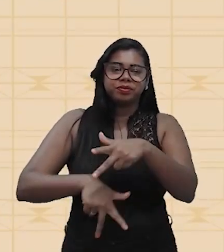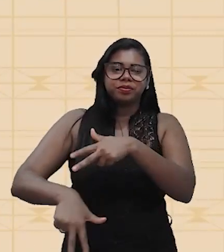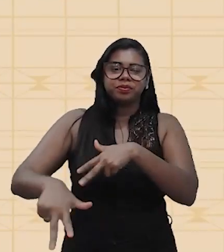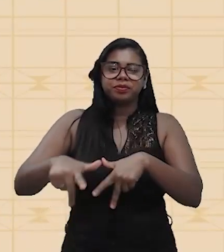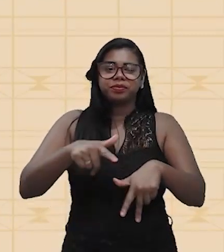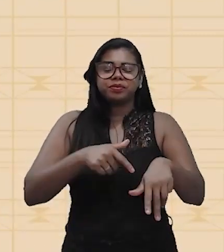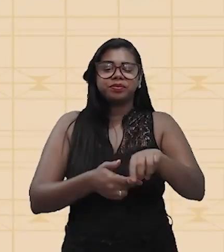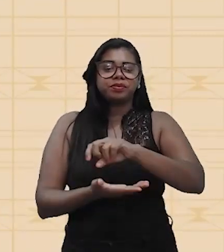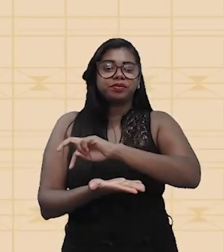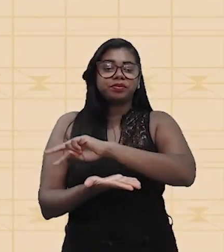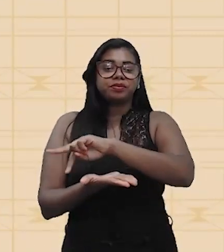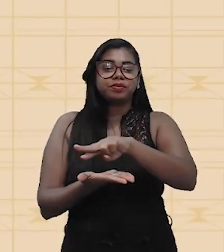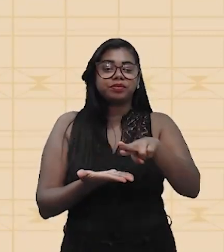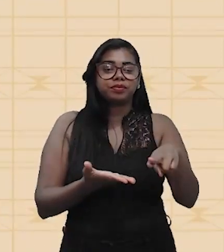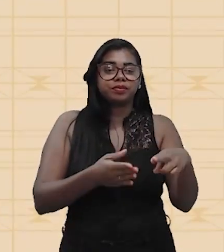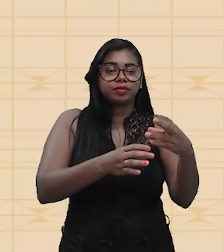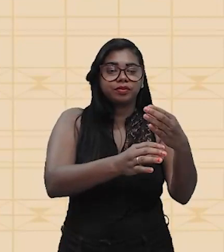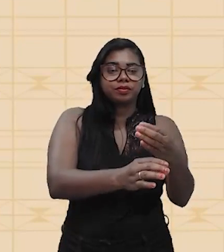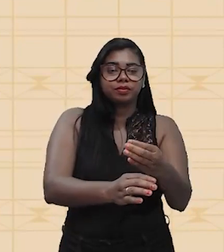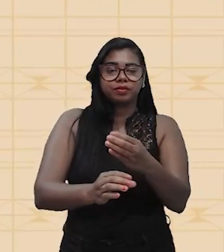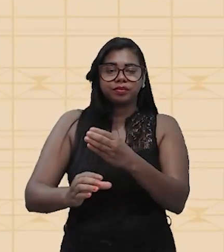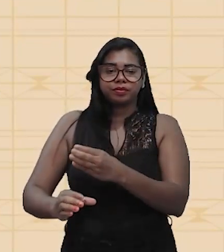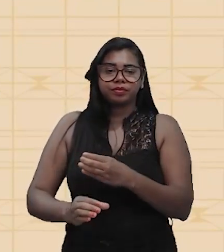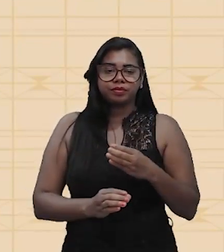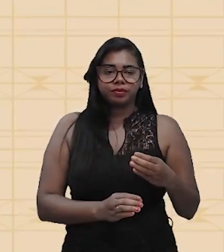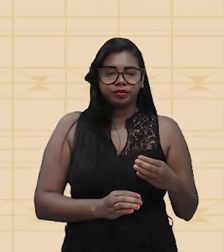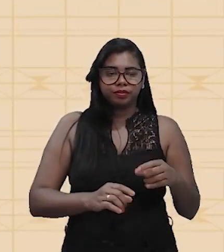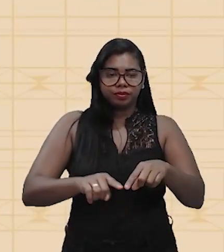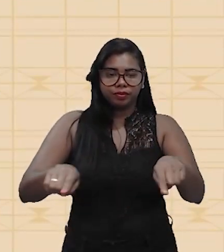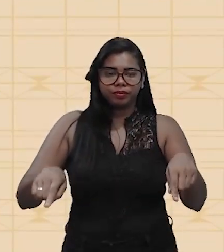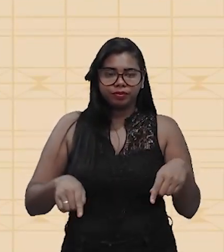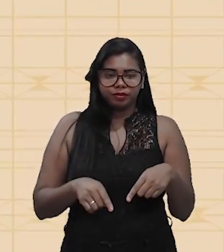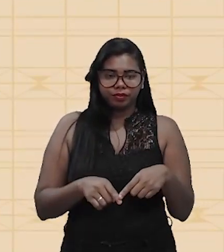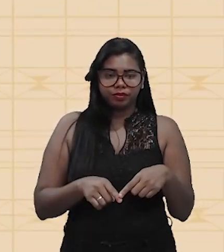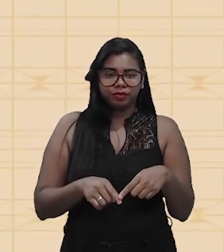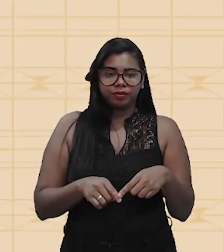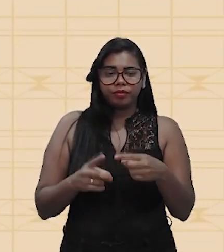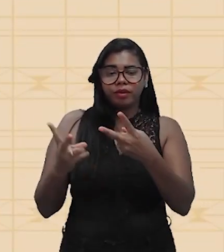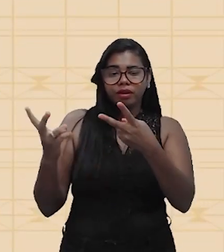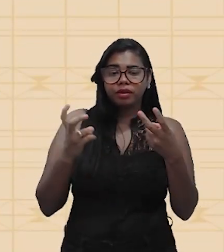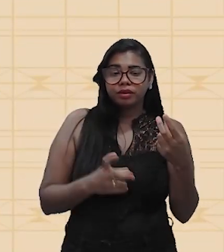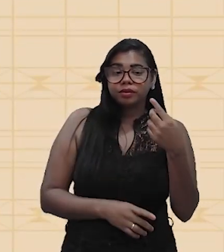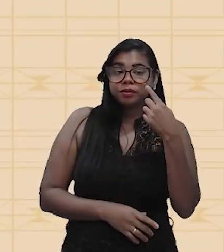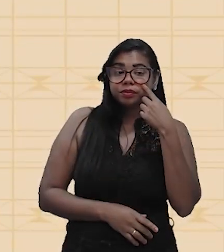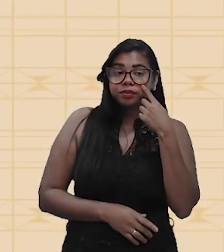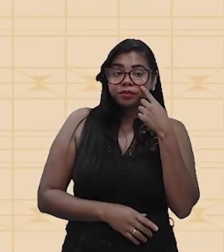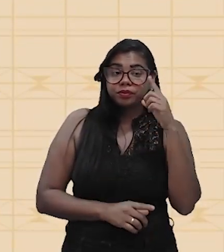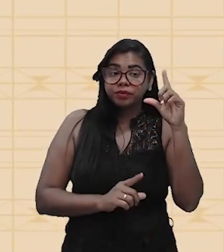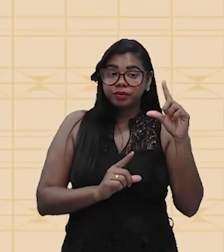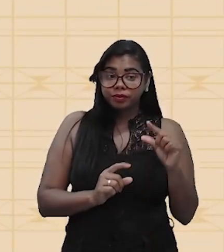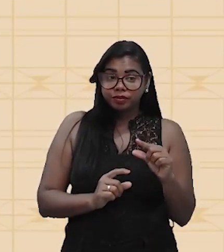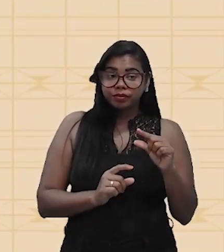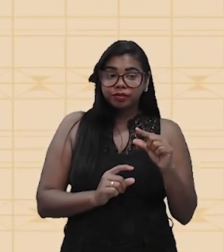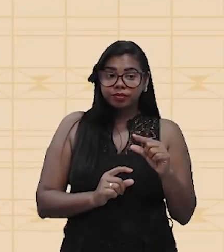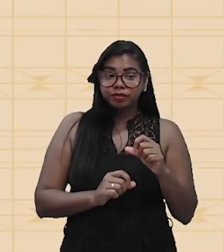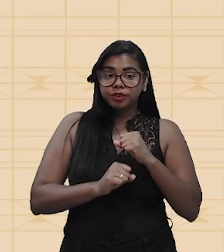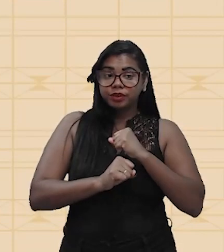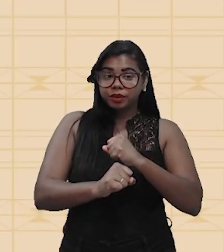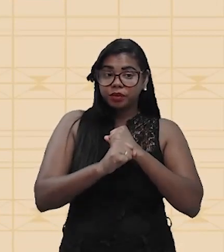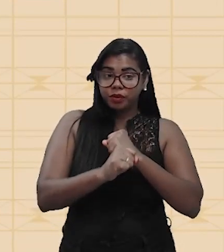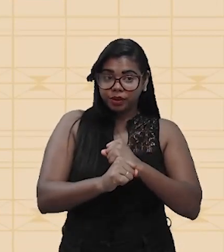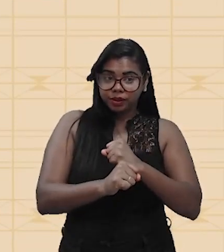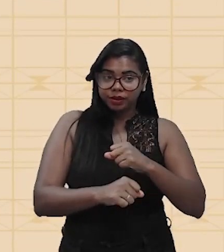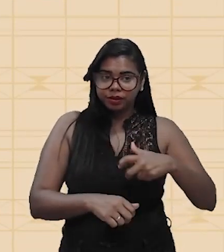vários cones sobre essa quadra, perceba que em algum momento você vai ter que reduzir a sua velocidade. Então,